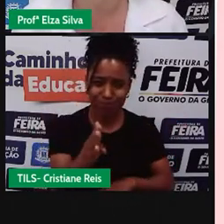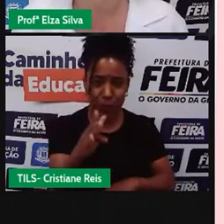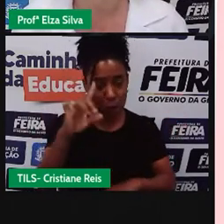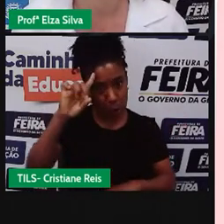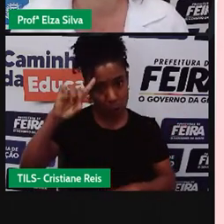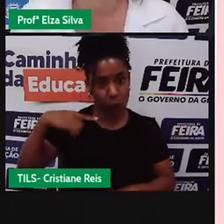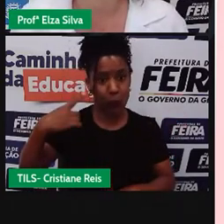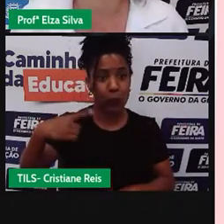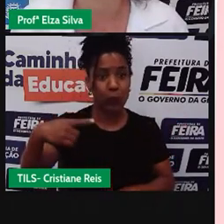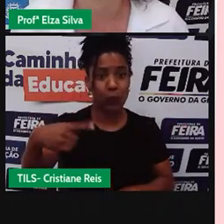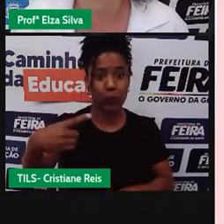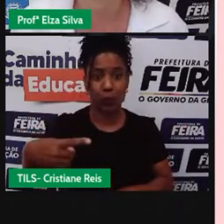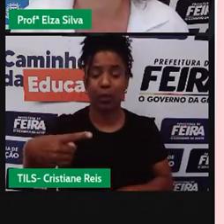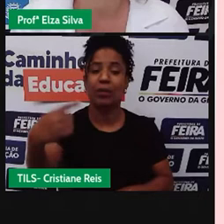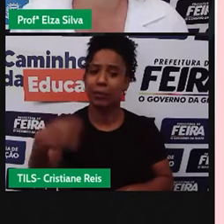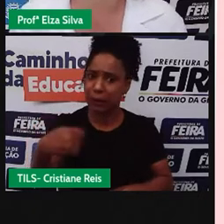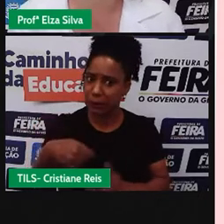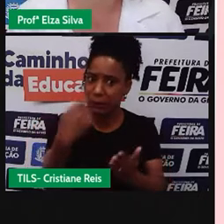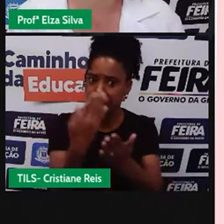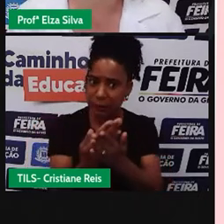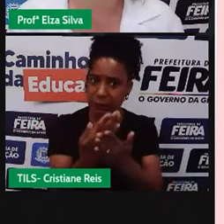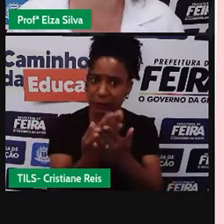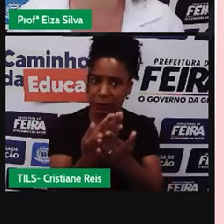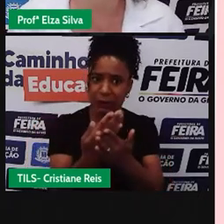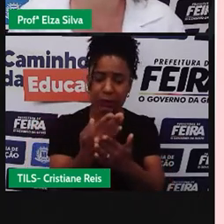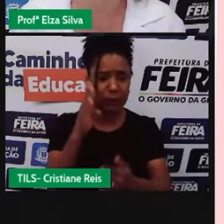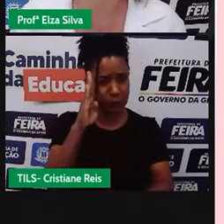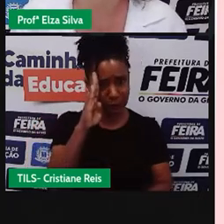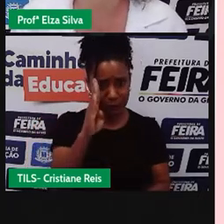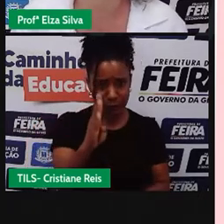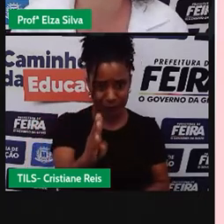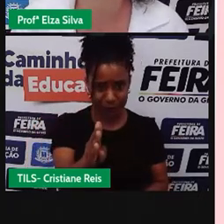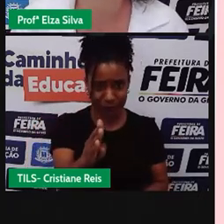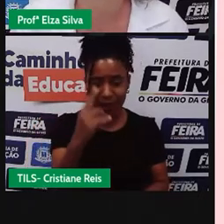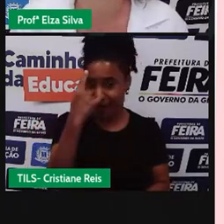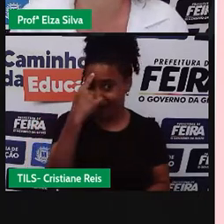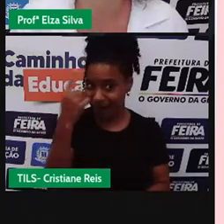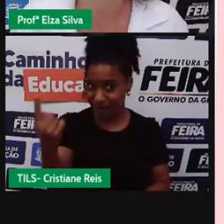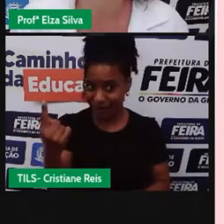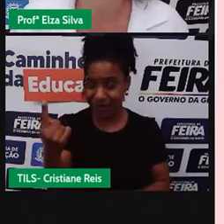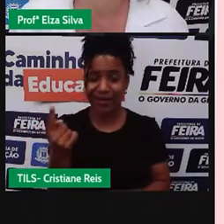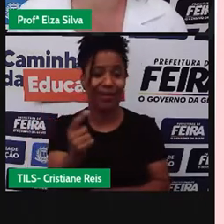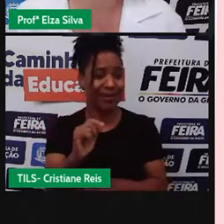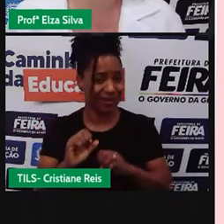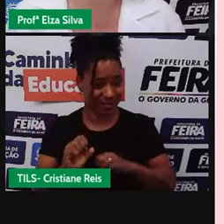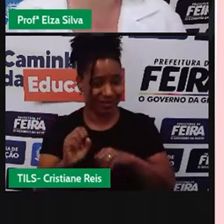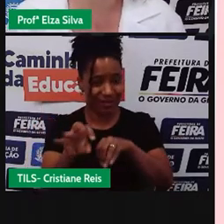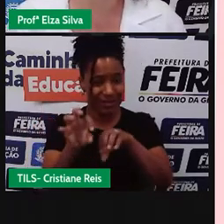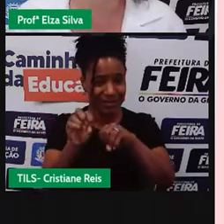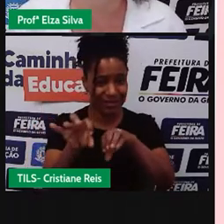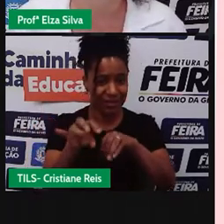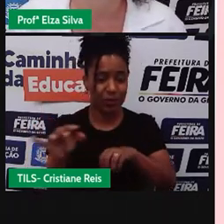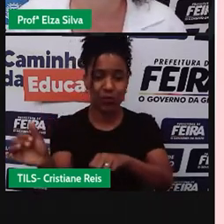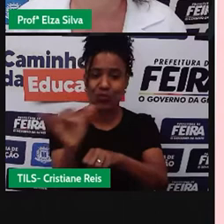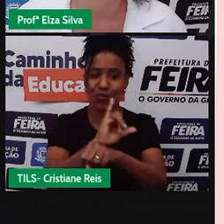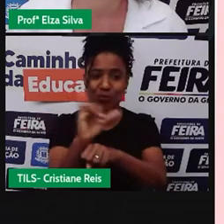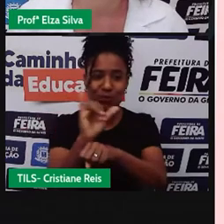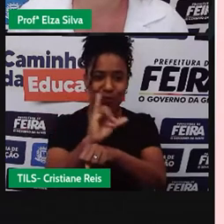cotidianamente. Lembre-se de que estas aulas estão disponíveis no YouTube, no canal da